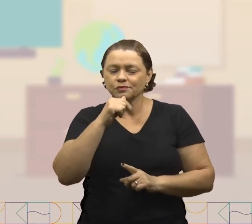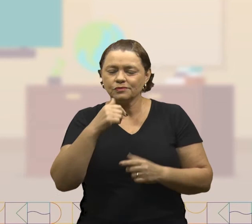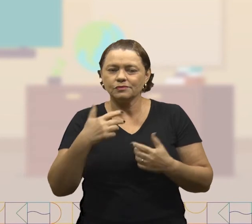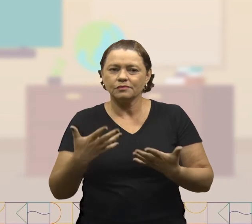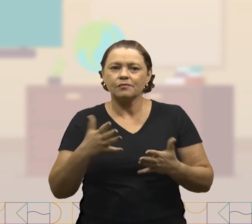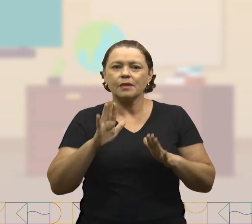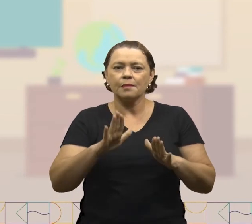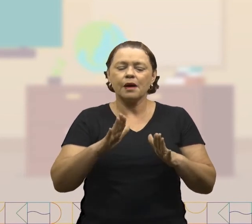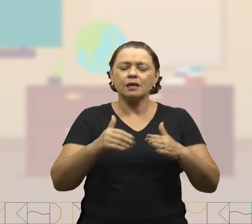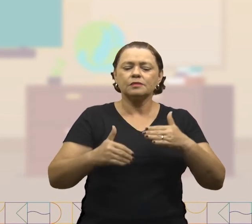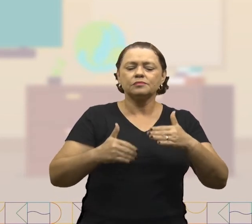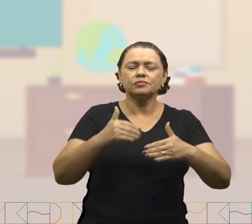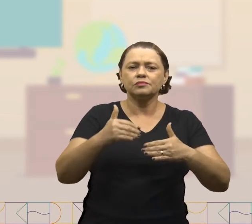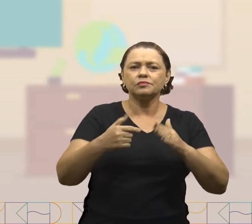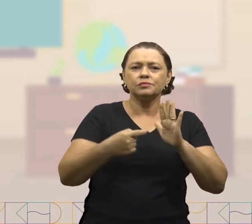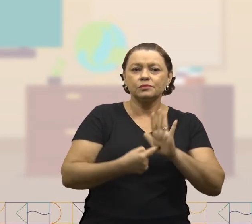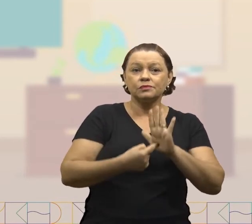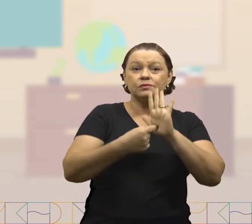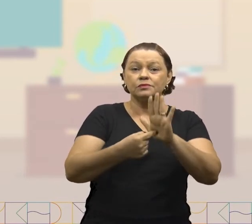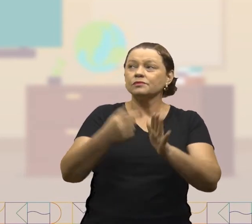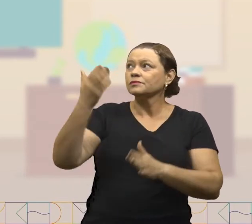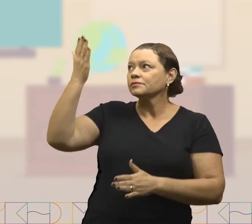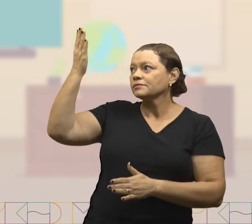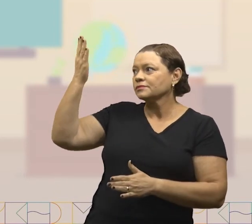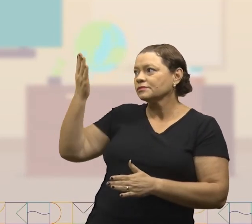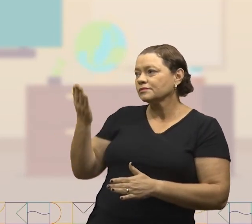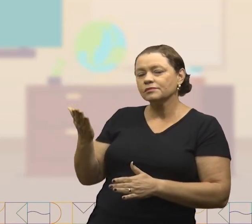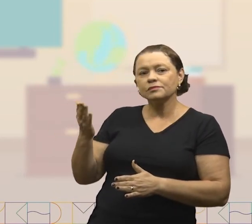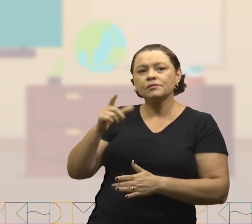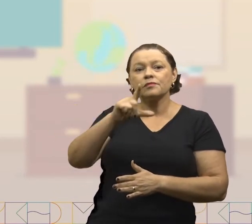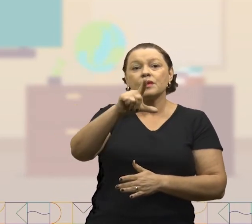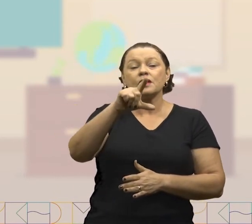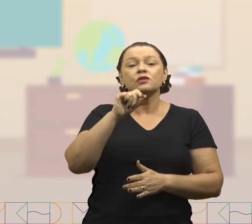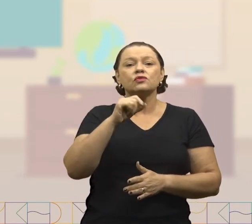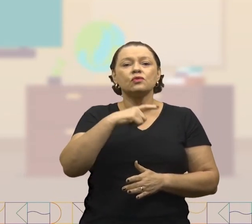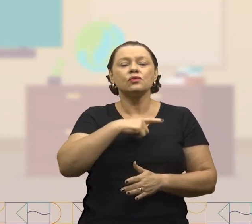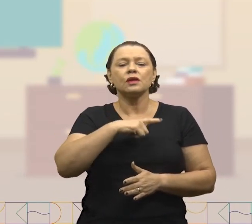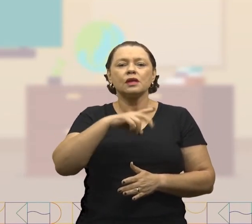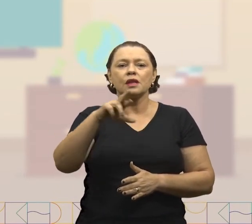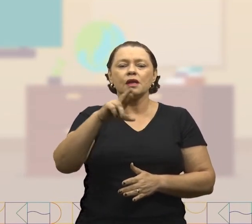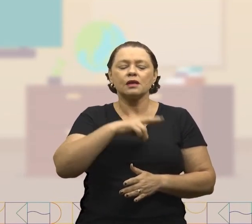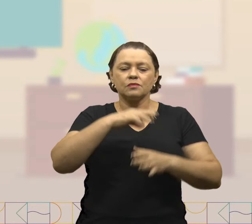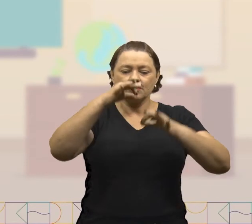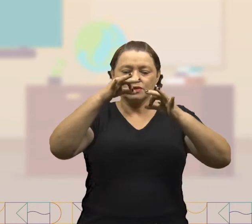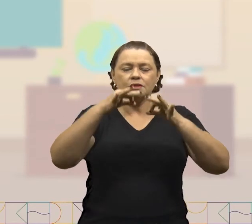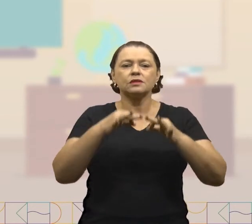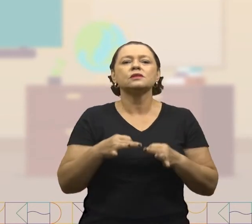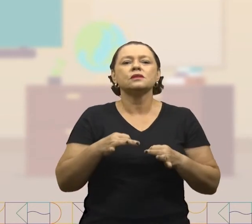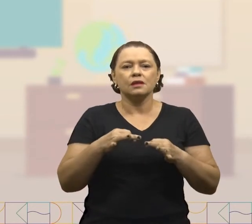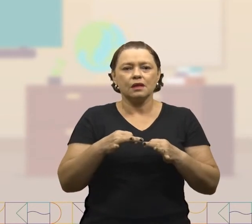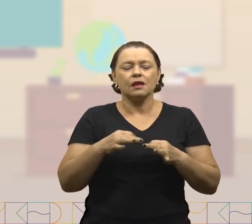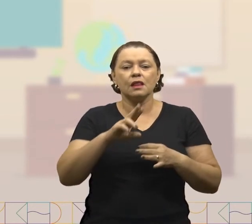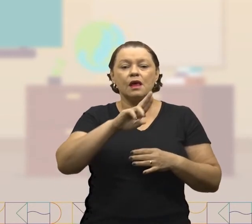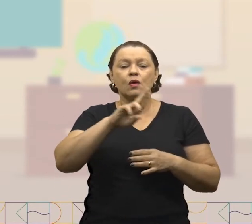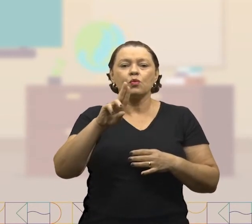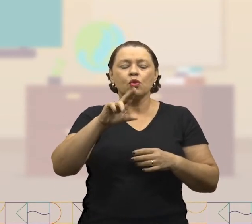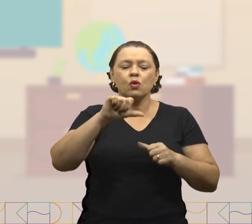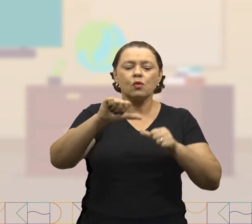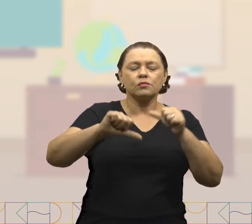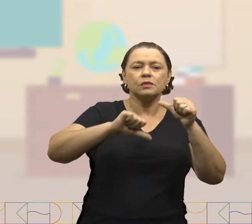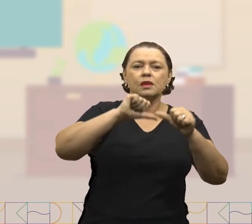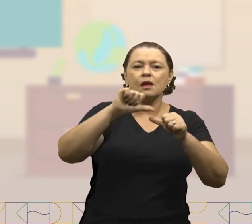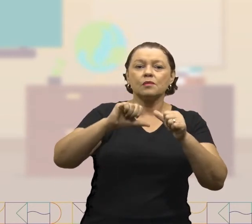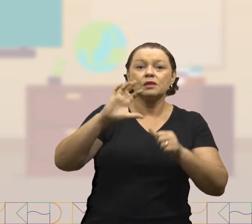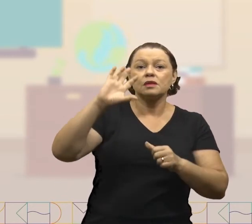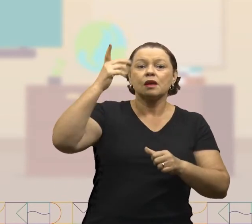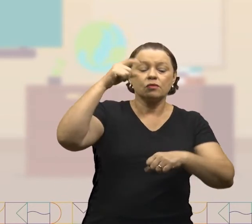processos apontados a seguir, marque aquele que indica corretamente o nome da mudança que acontece no momento